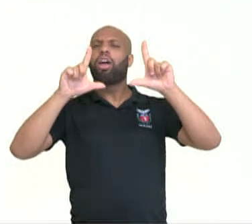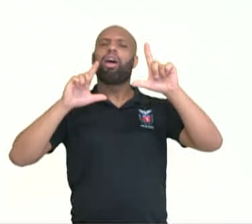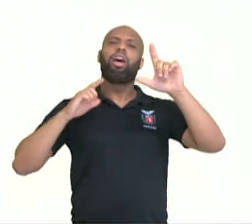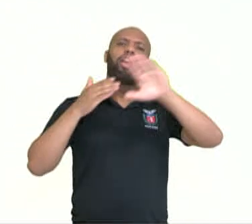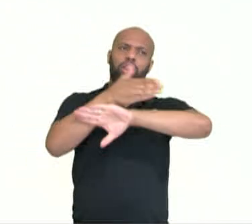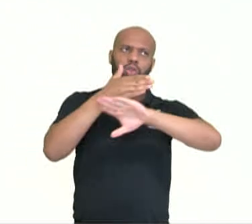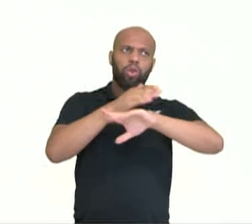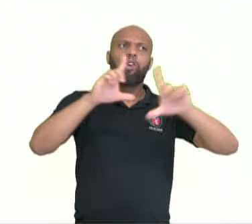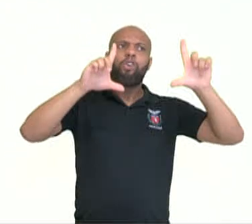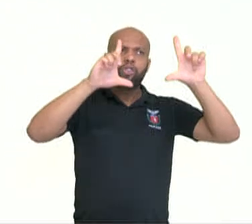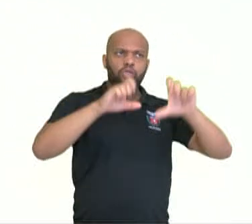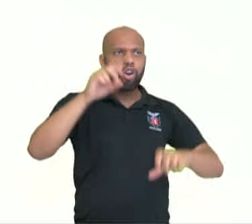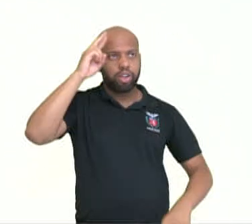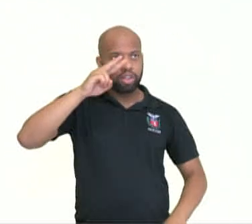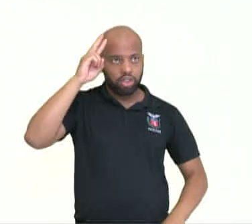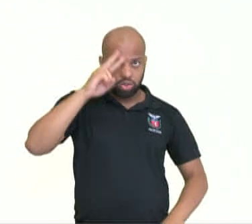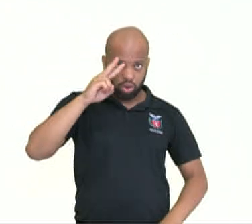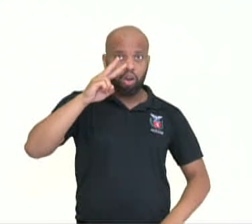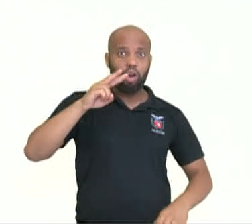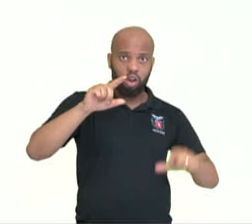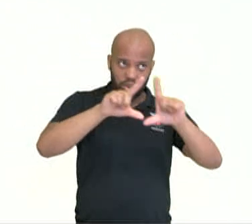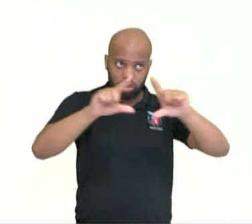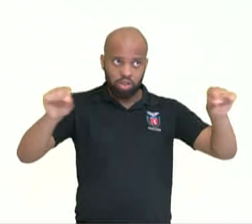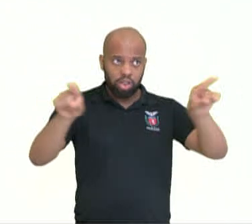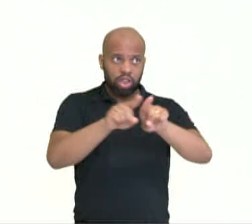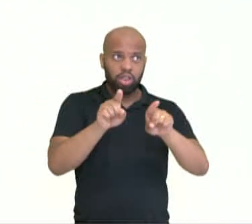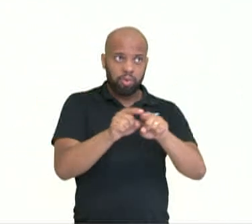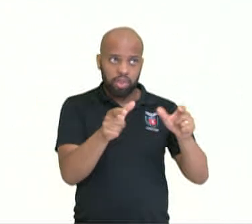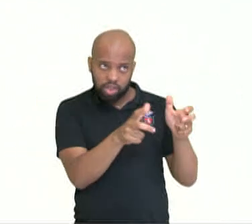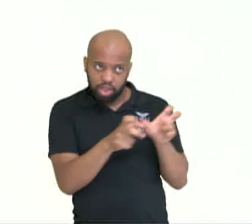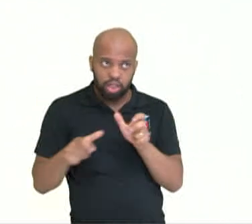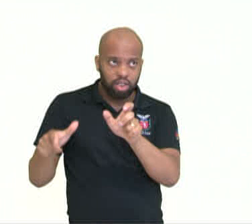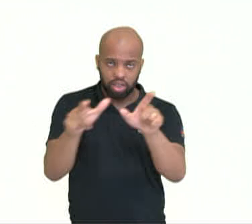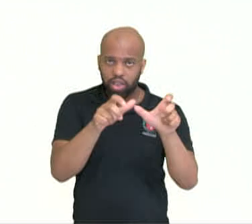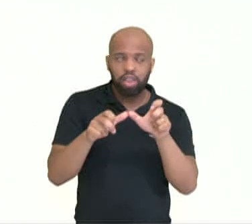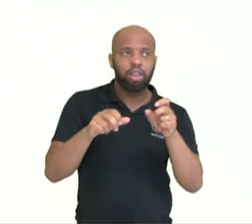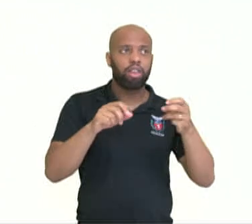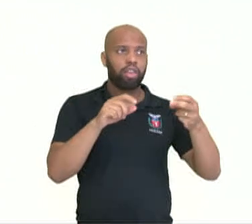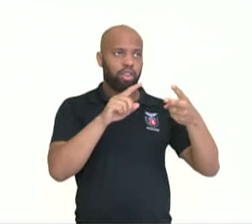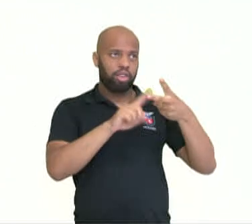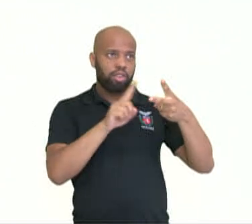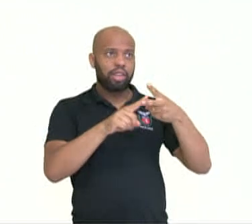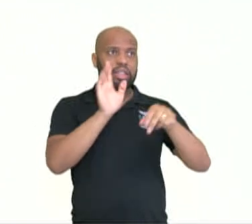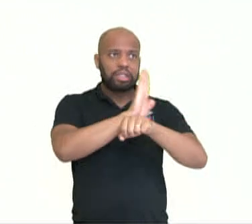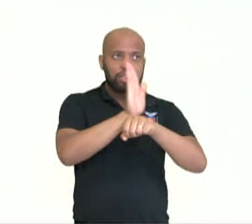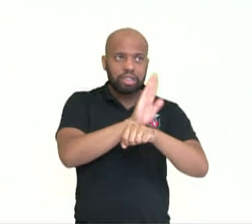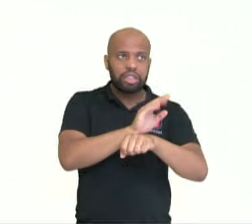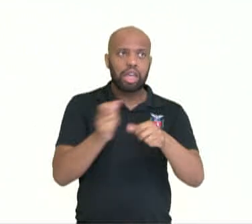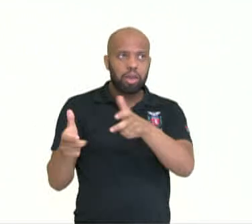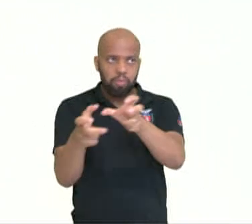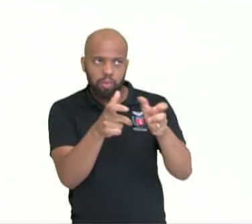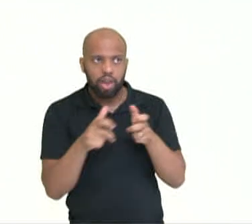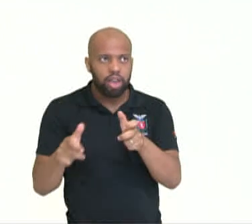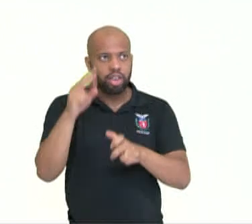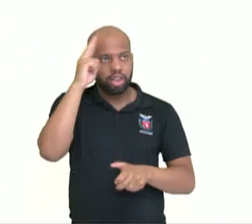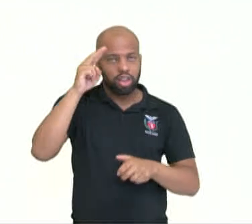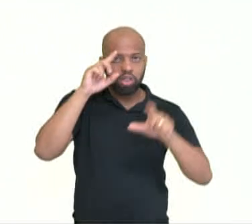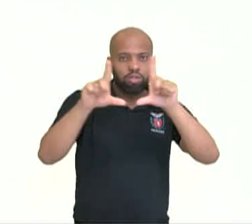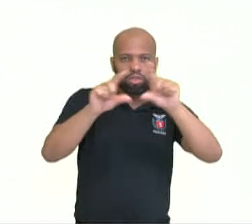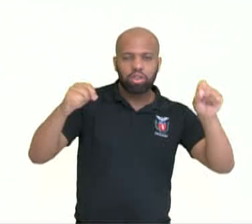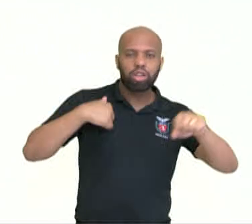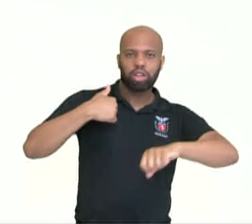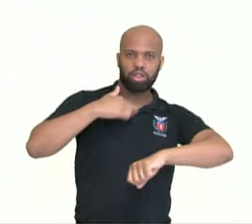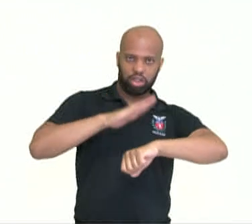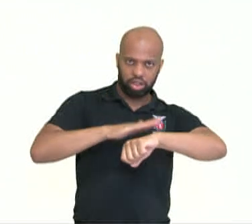rol? A fotografia, história em quadrinho, games e cyberarte, ou cinema, games, cyberarte, história em quadrinhos? Essa está fácil, a gente vai dar um